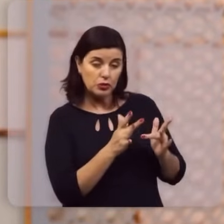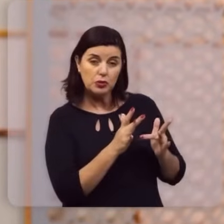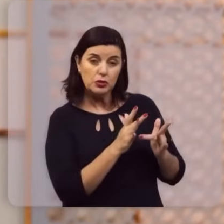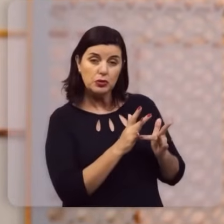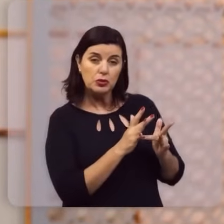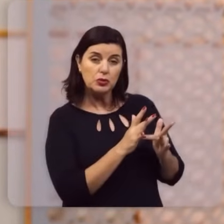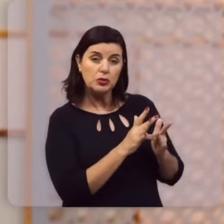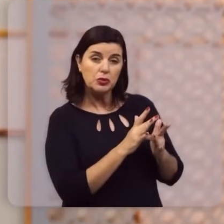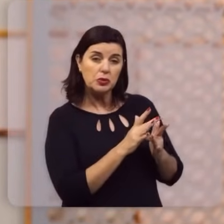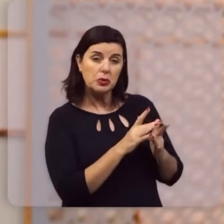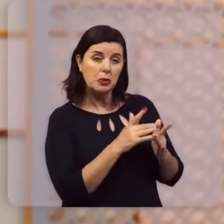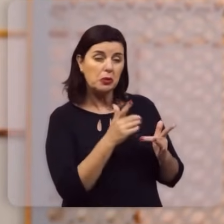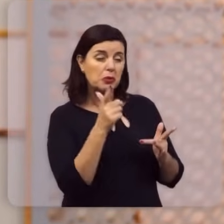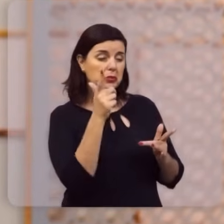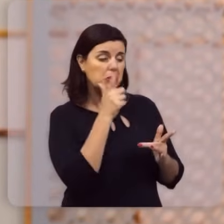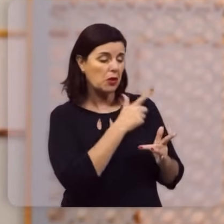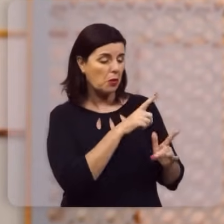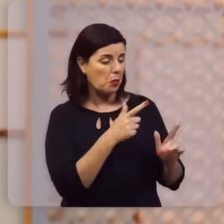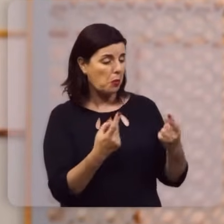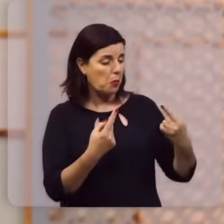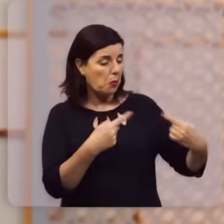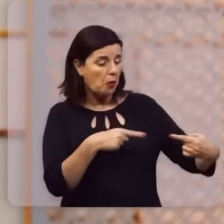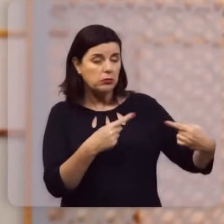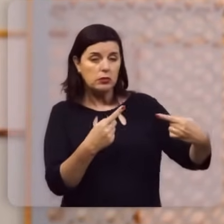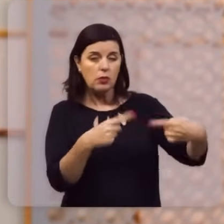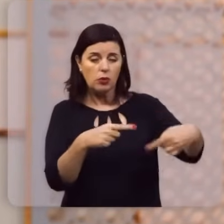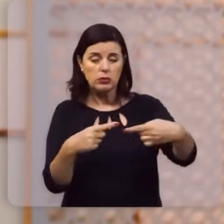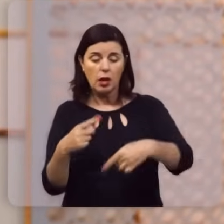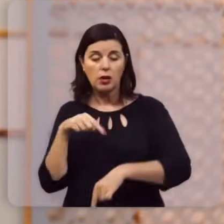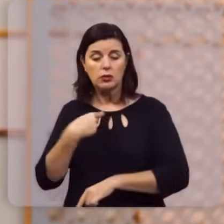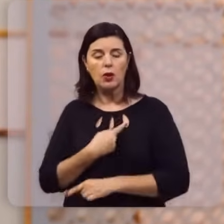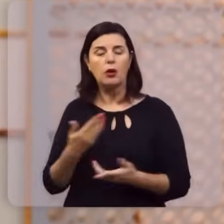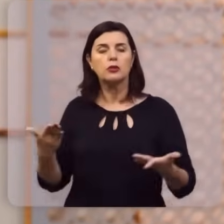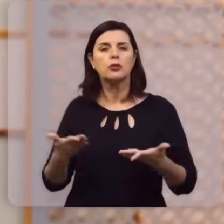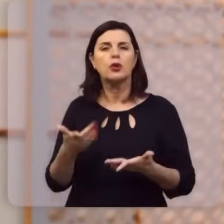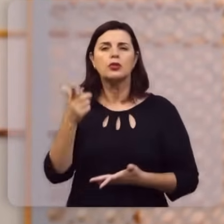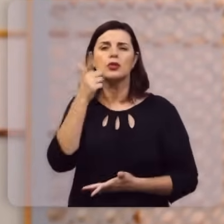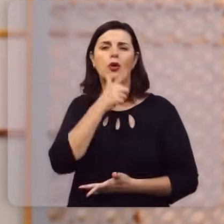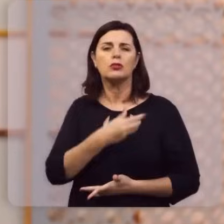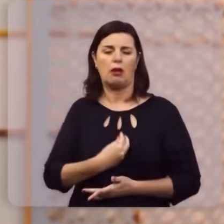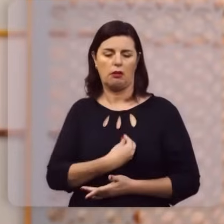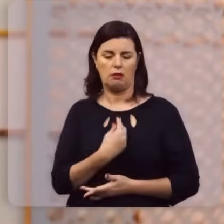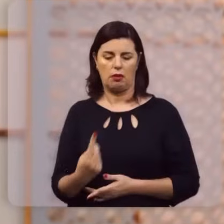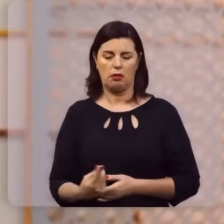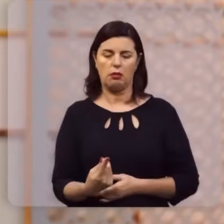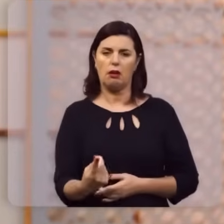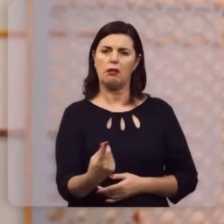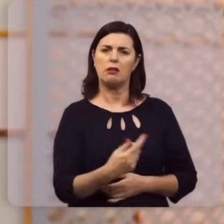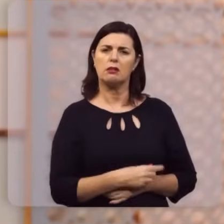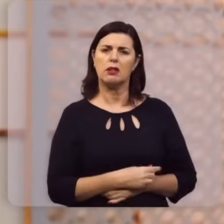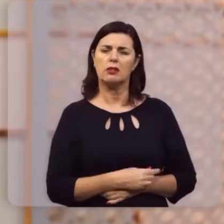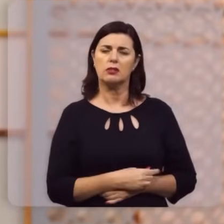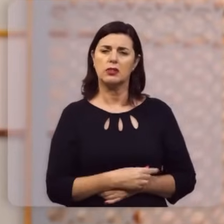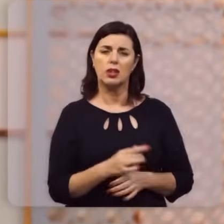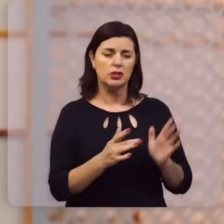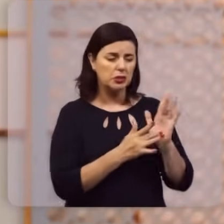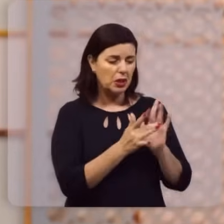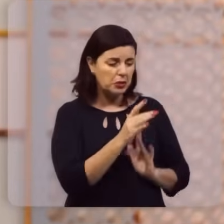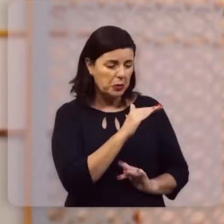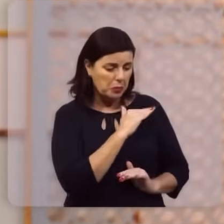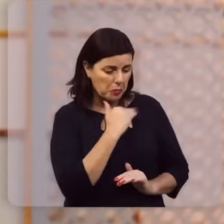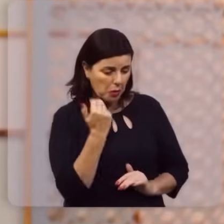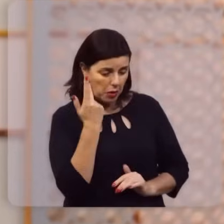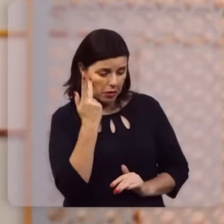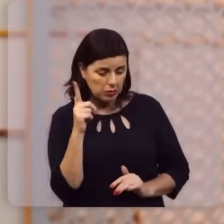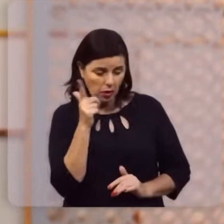cada gota daquele Cálice Amargo da Ira para que nós pudéssemos beber da água da vida o seu filho morreu para